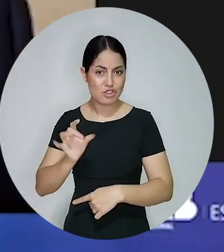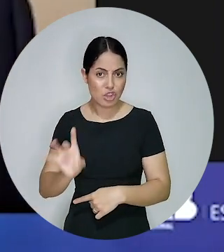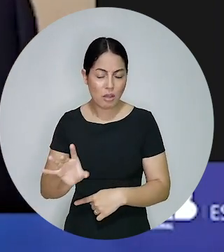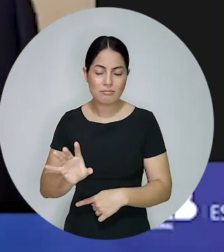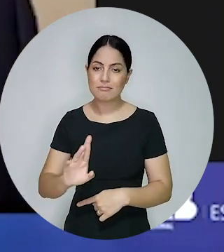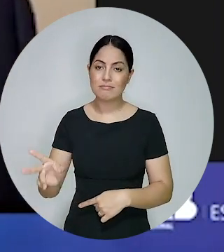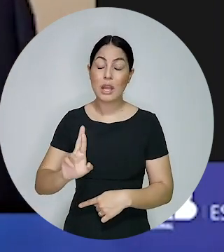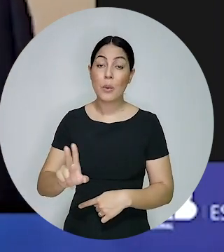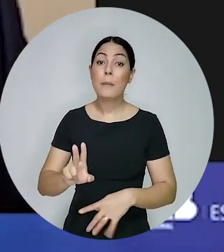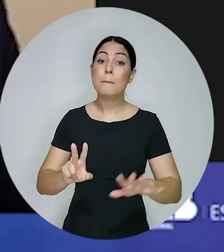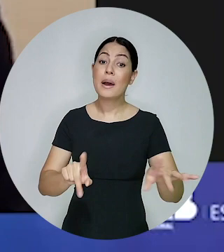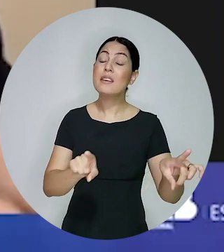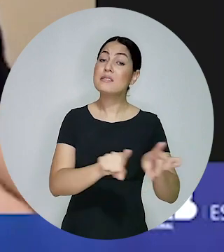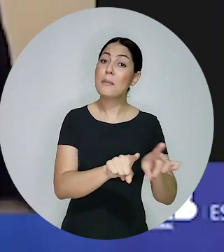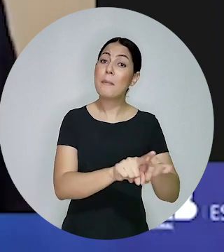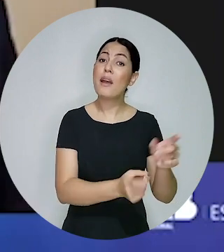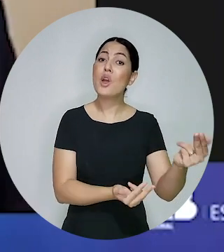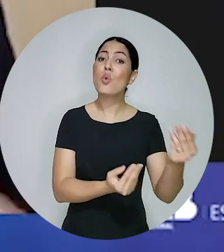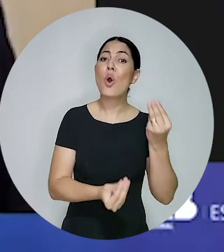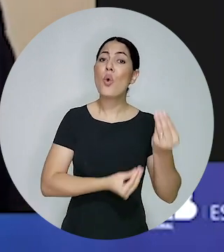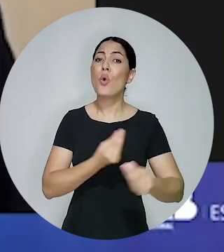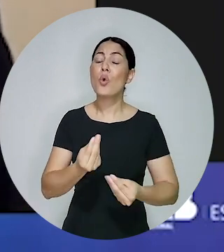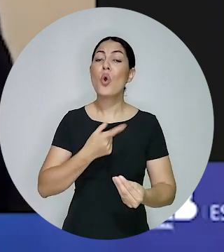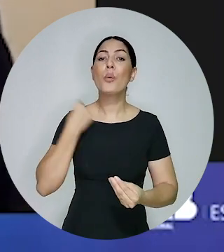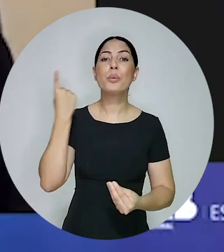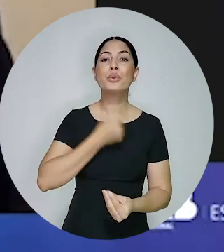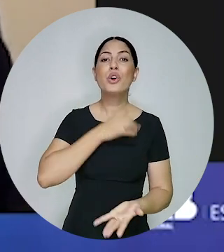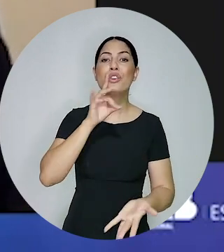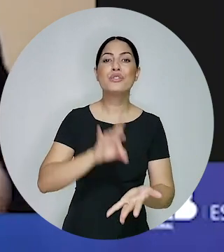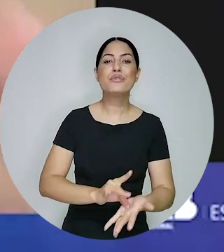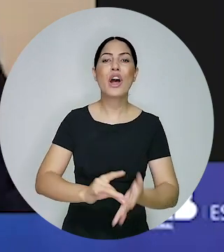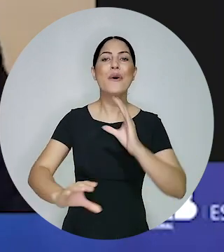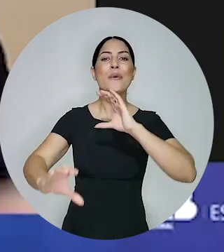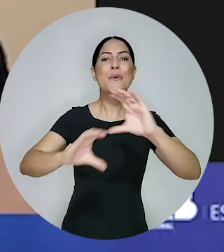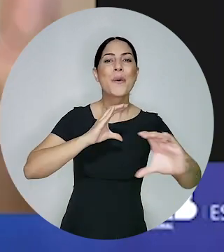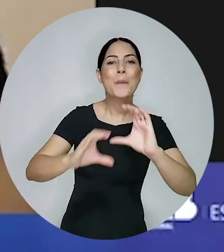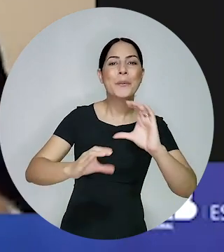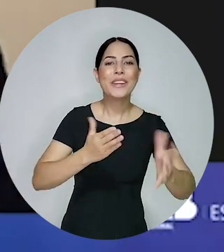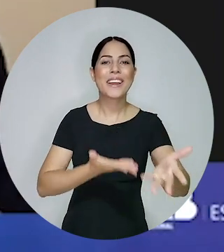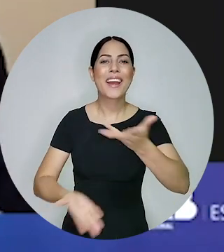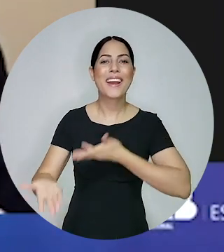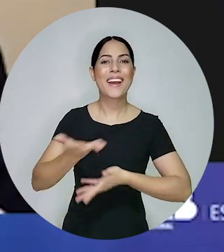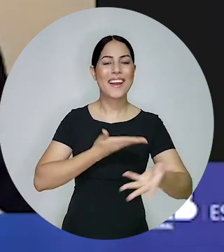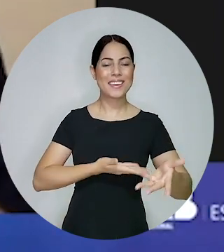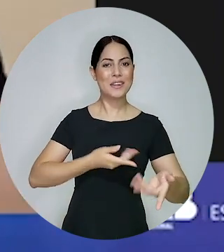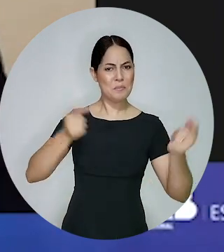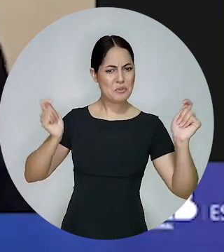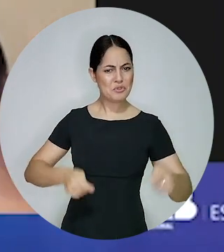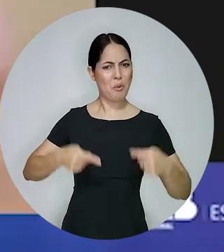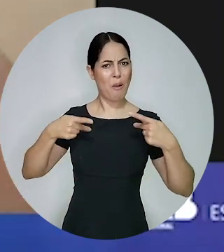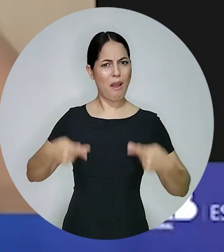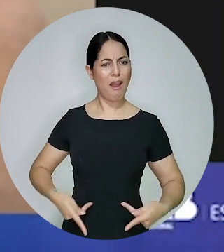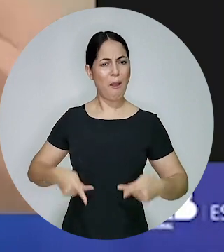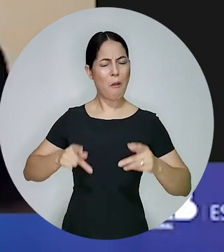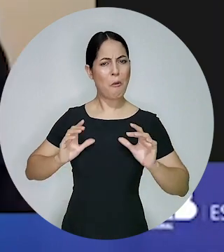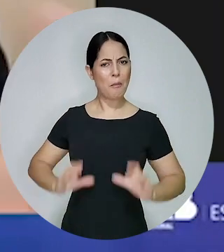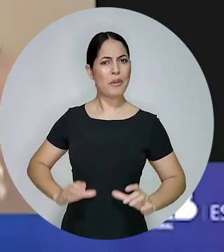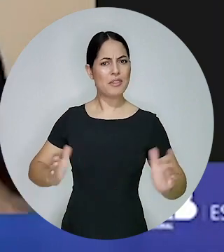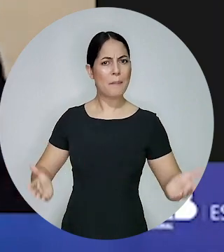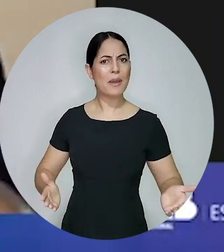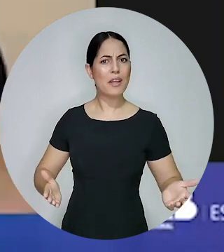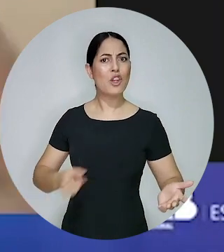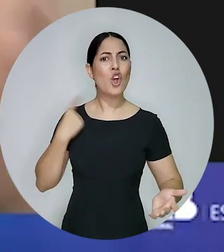no aspecto tecnológico, no aspecto técnico também ali, de algumas mudanças, mas também na nossa própria forma de se comunicar, de